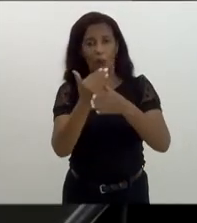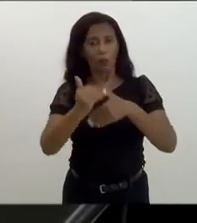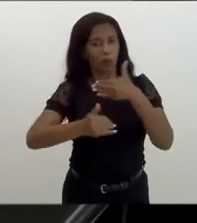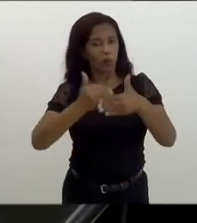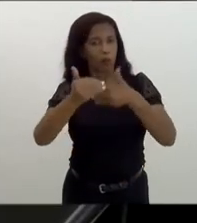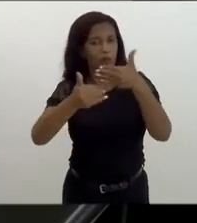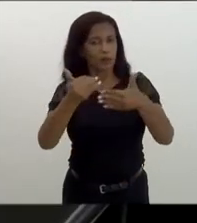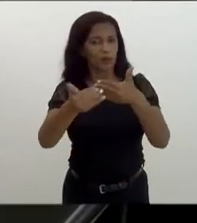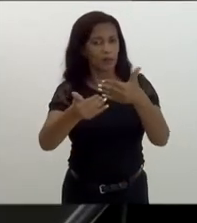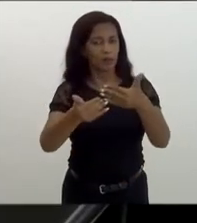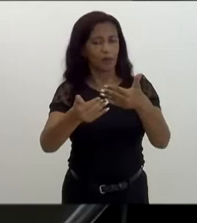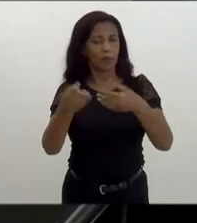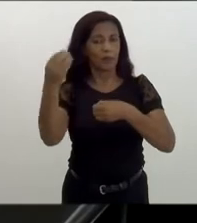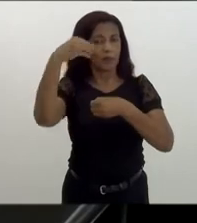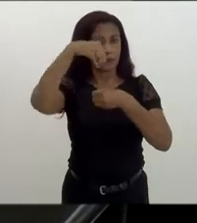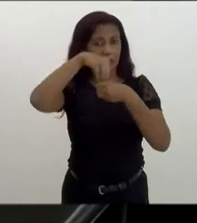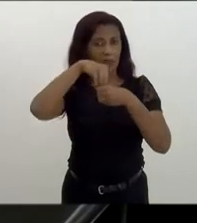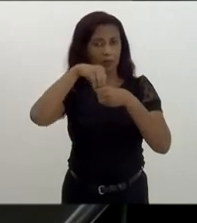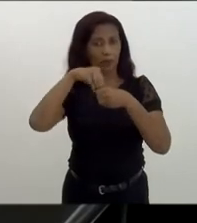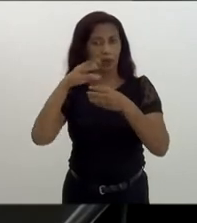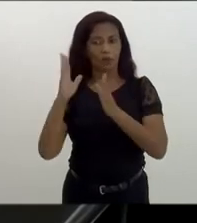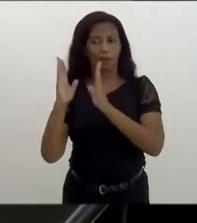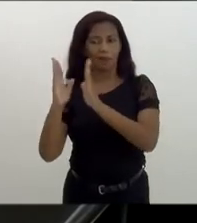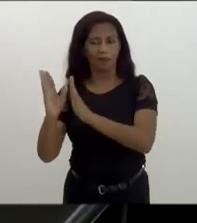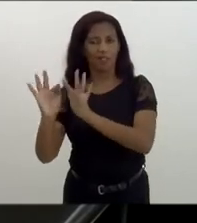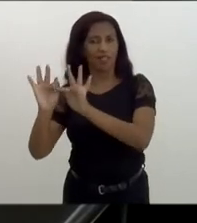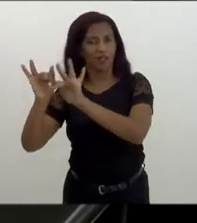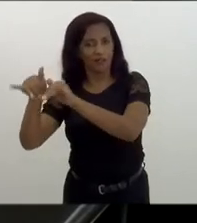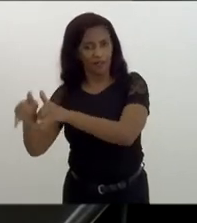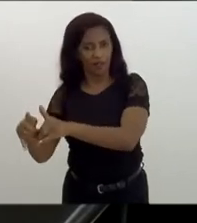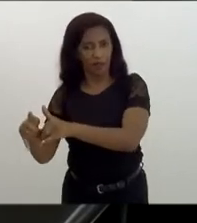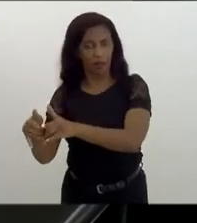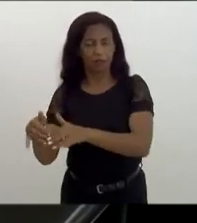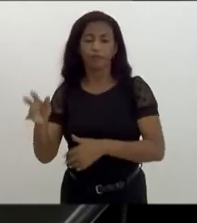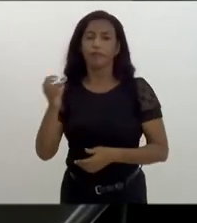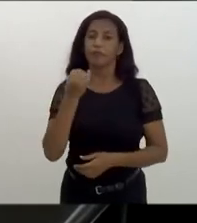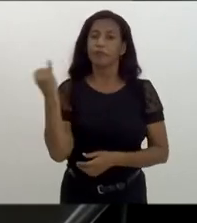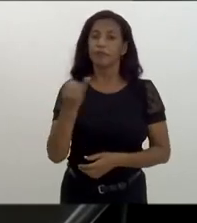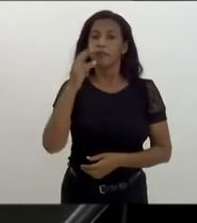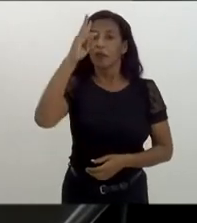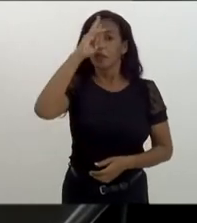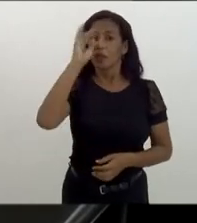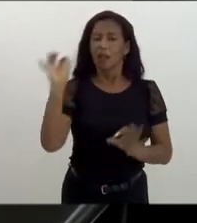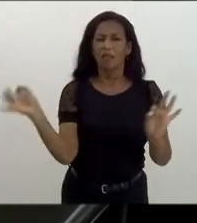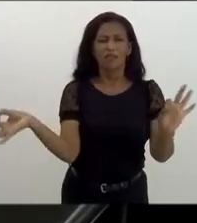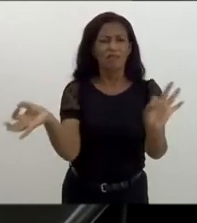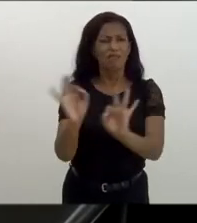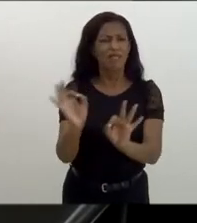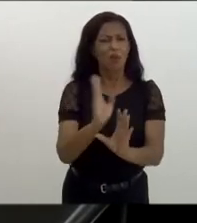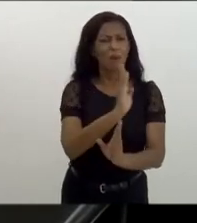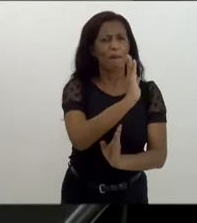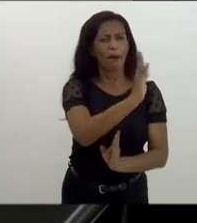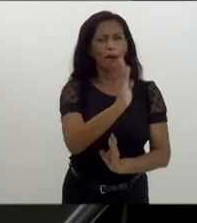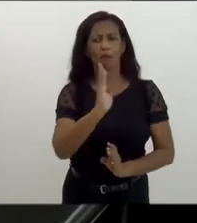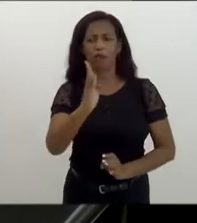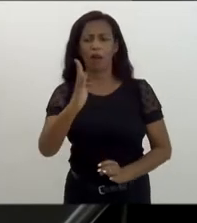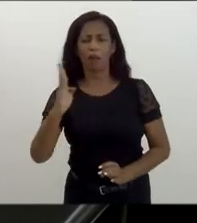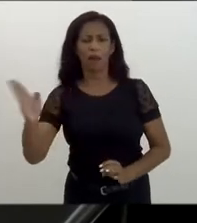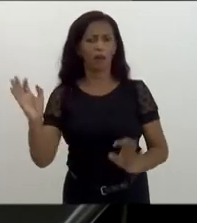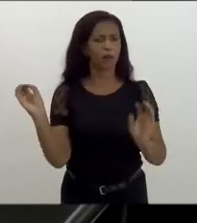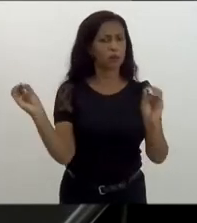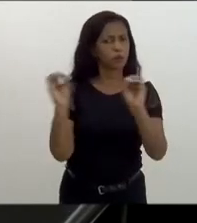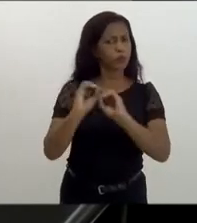desenvolvemos dentro da liquidação para chegar à extinção importante frisar que nenhum destes processos